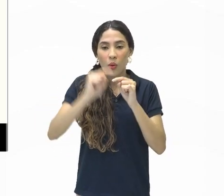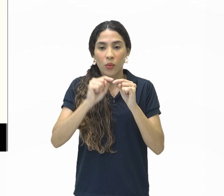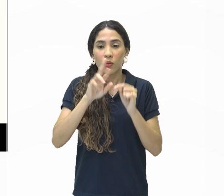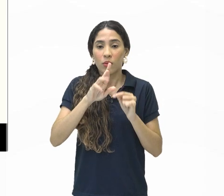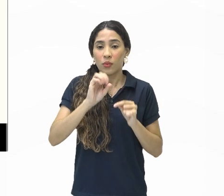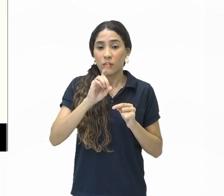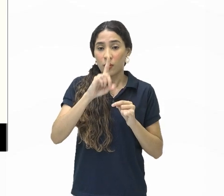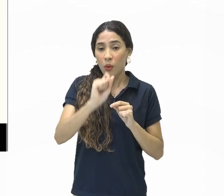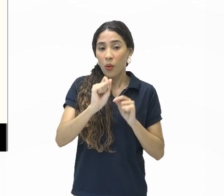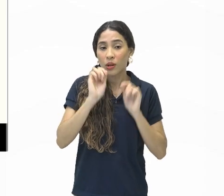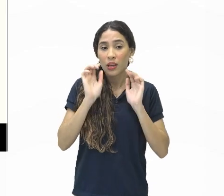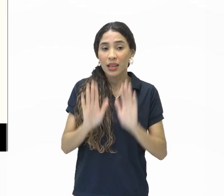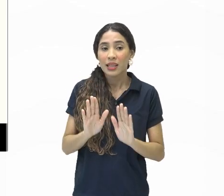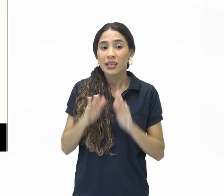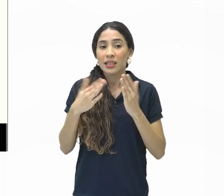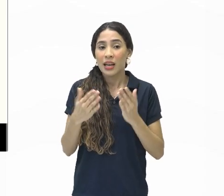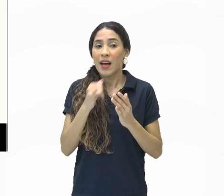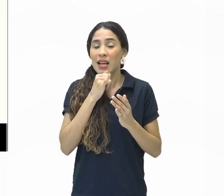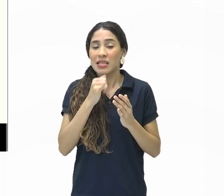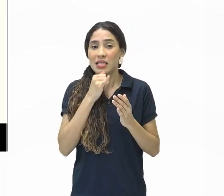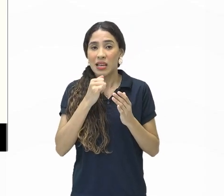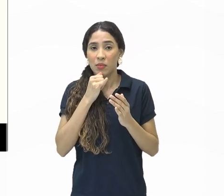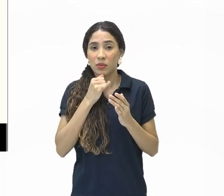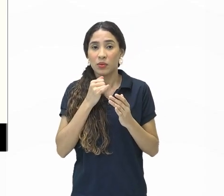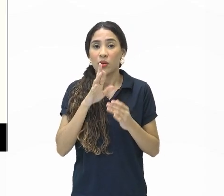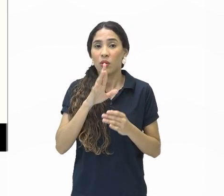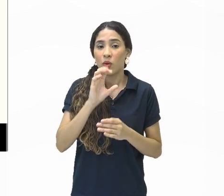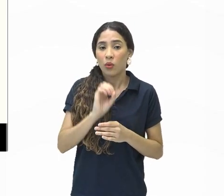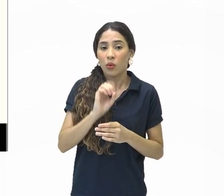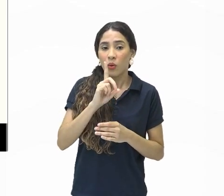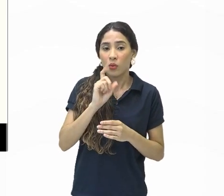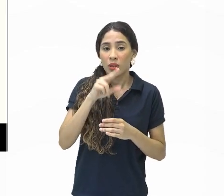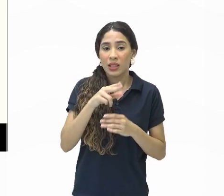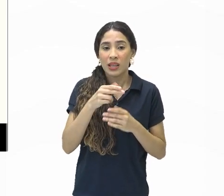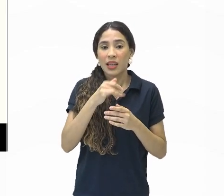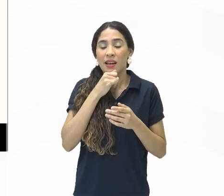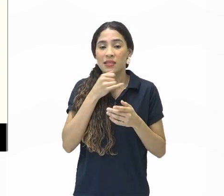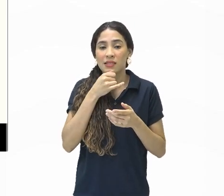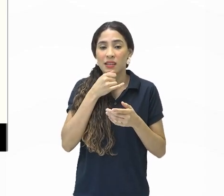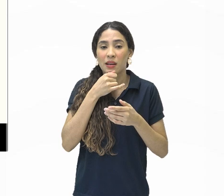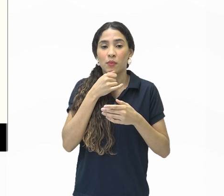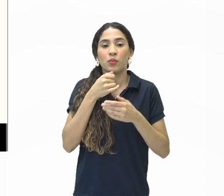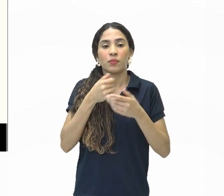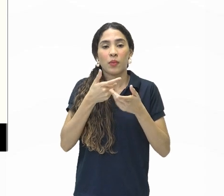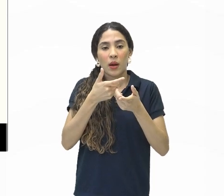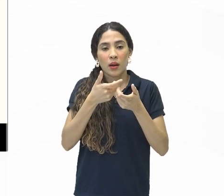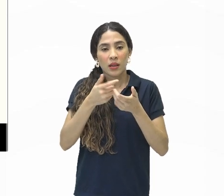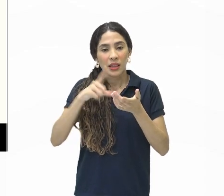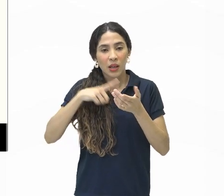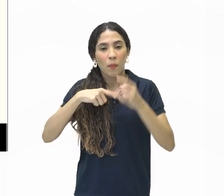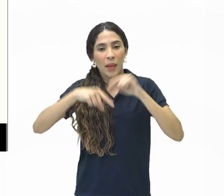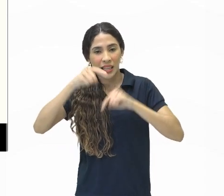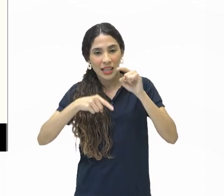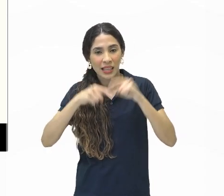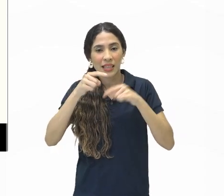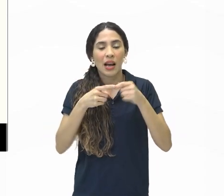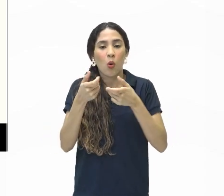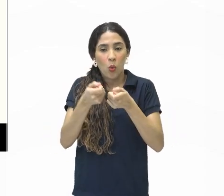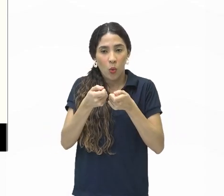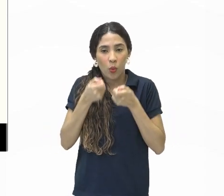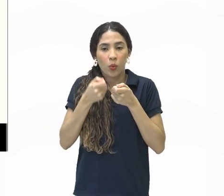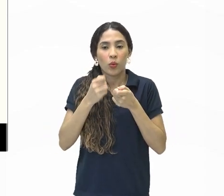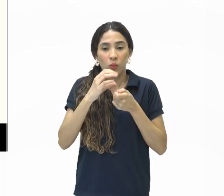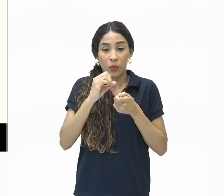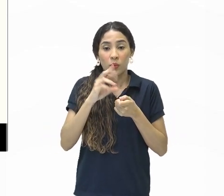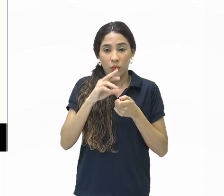criado, né? Então, a rodana ali, para puxar, né, um objeto pela corda. A